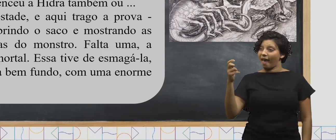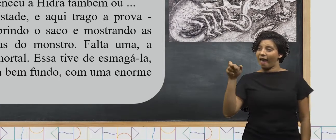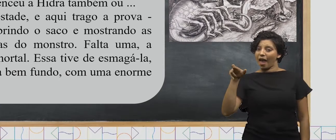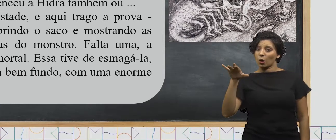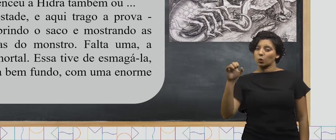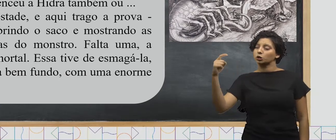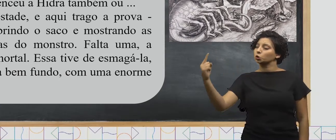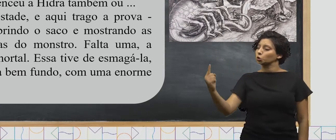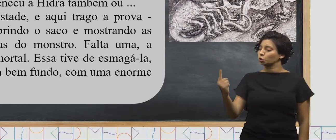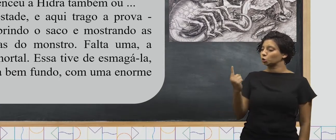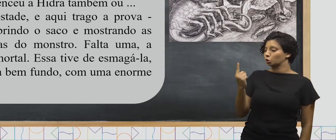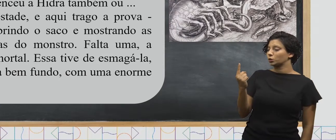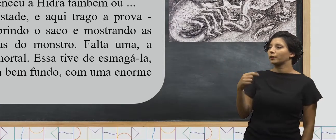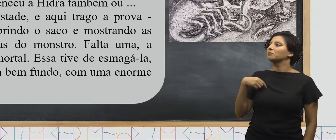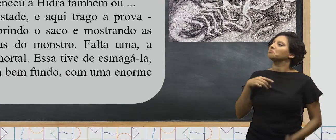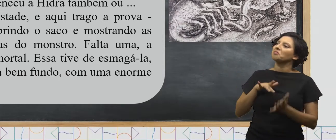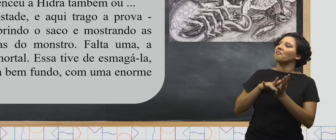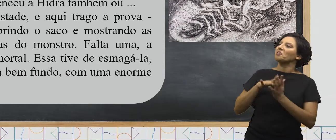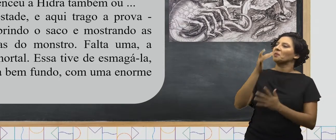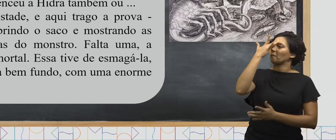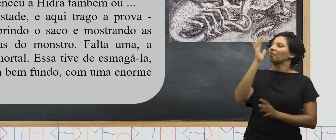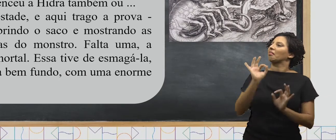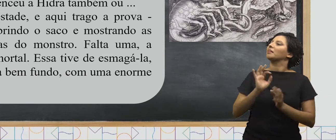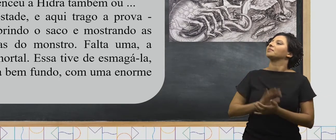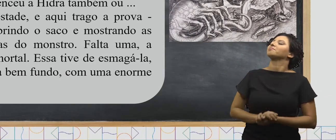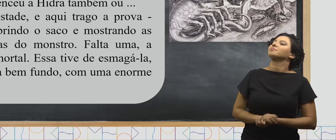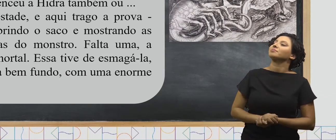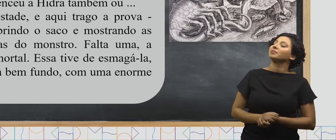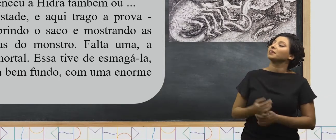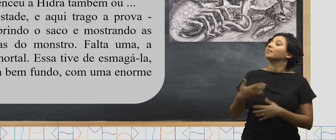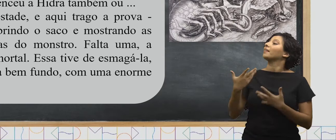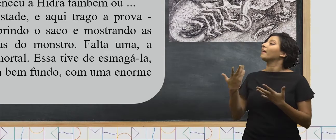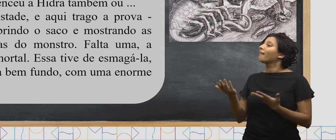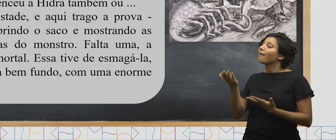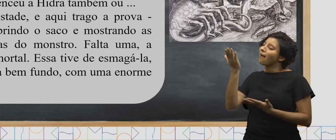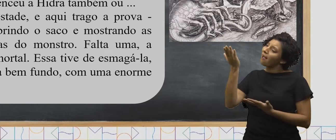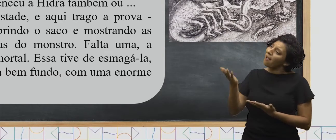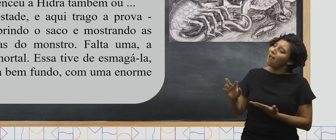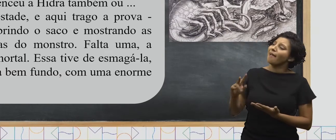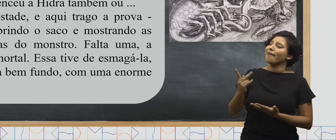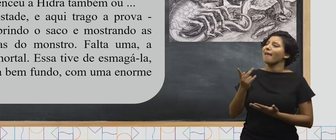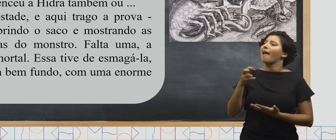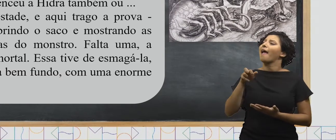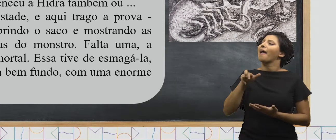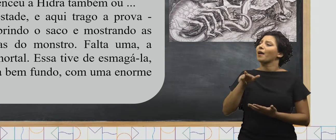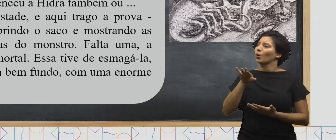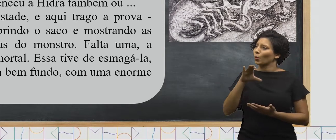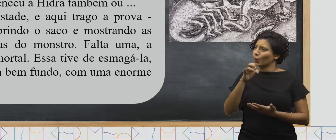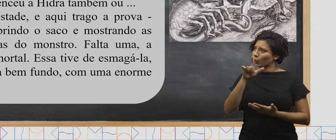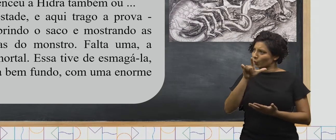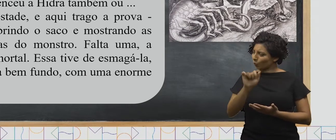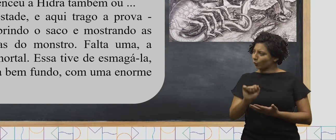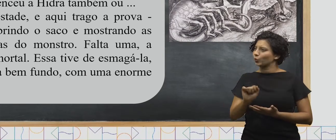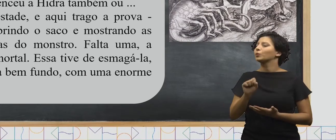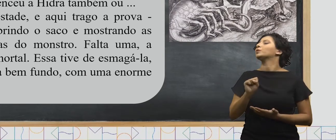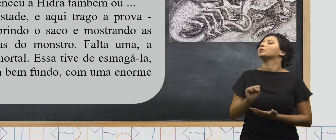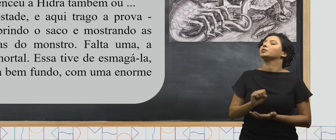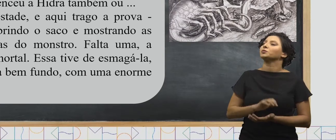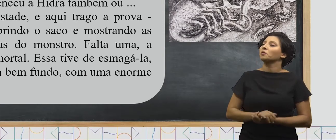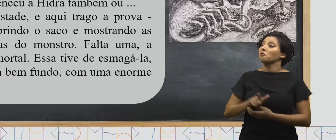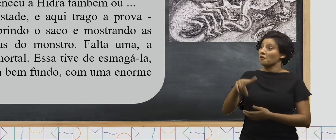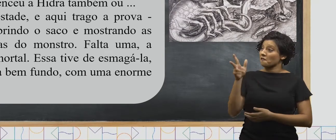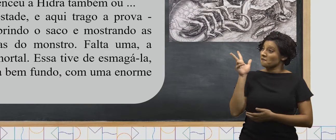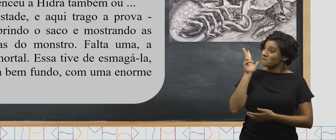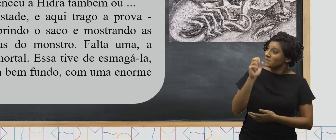Hércules apareceu. Fingindo não saber de nada, disse logo de começo: "Então,